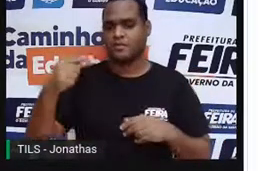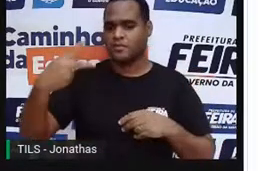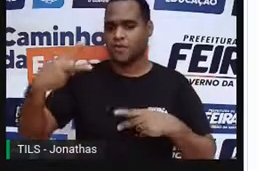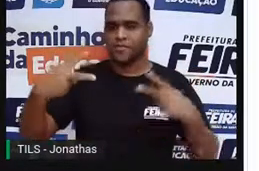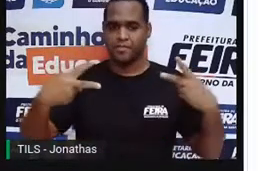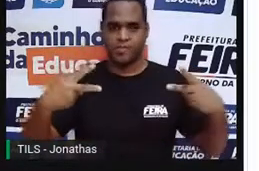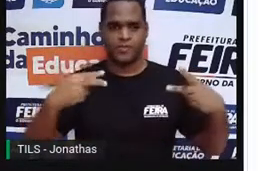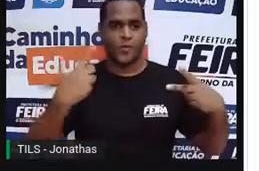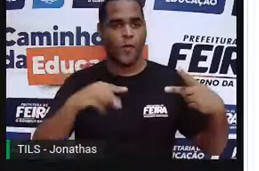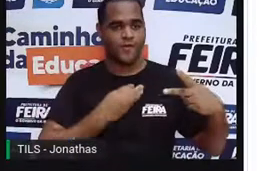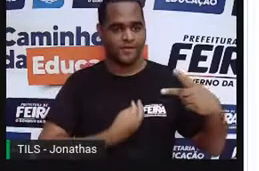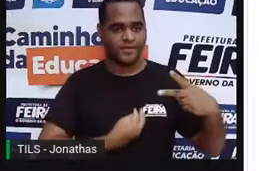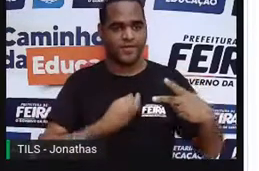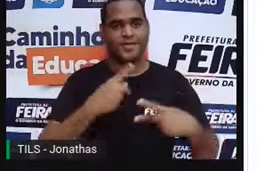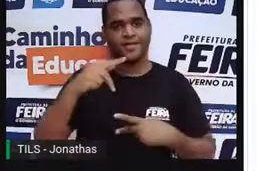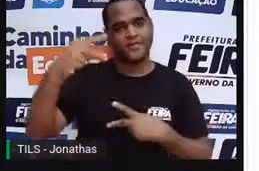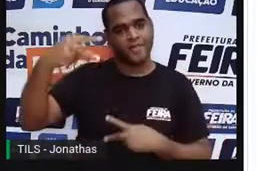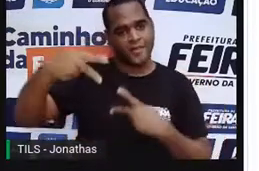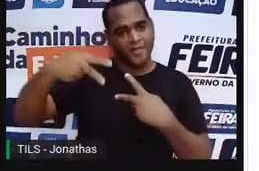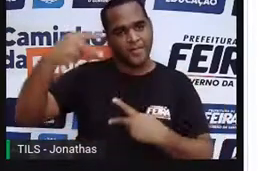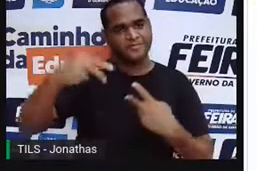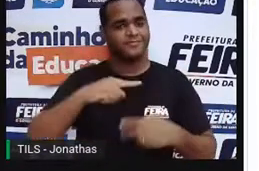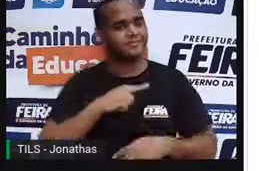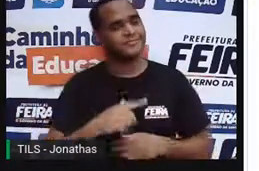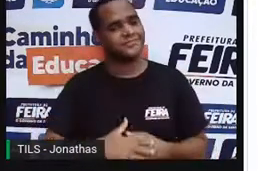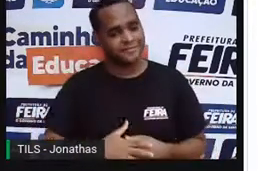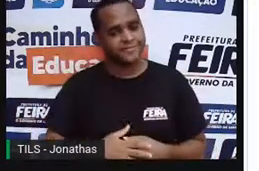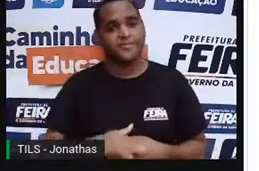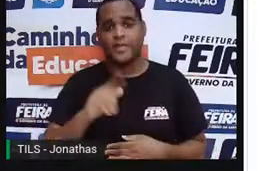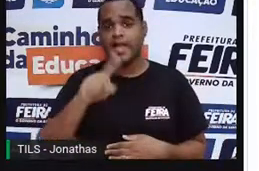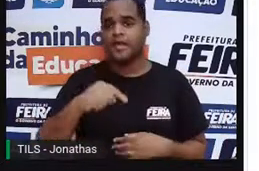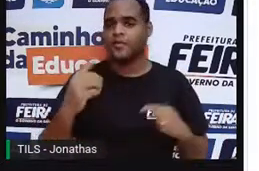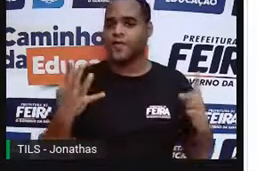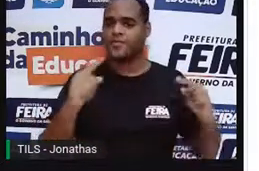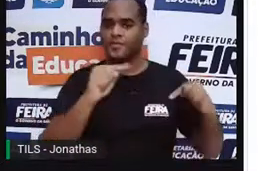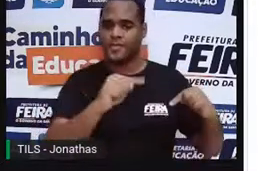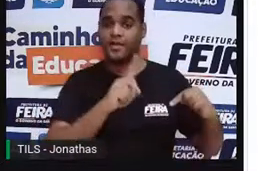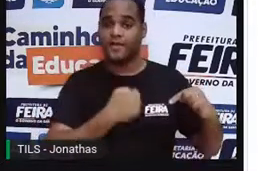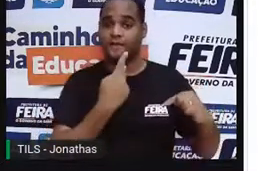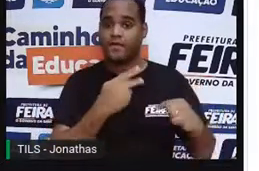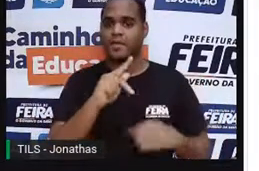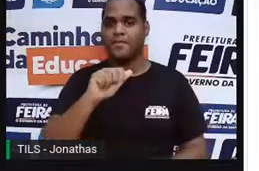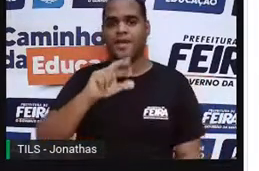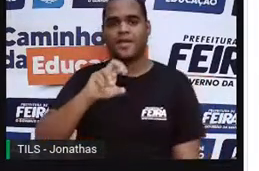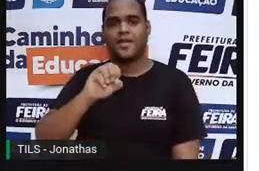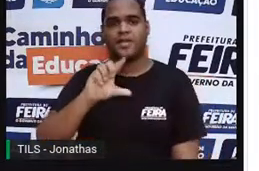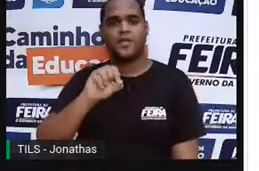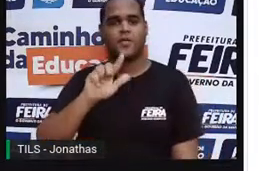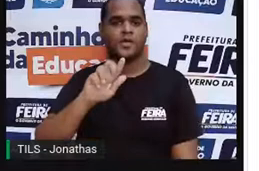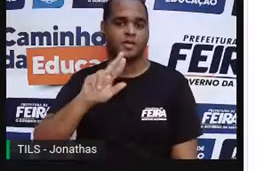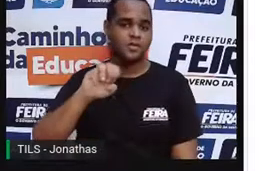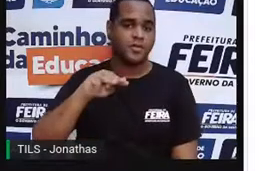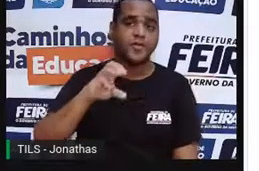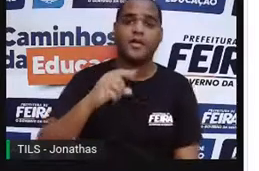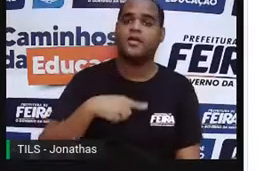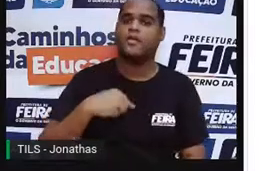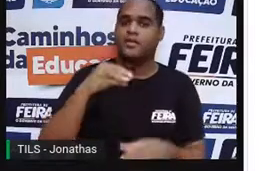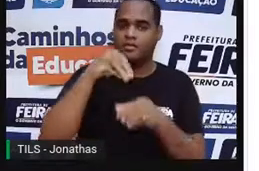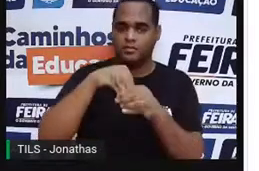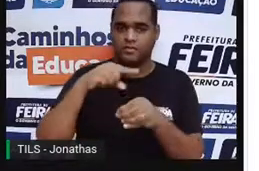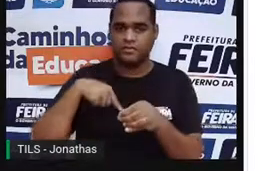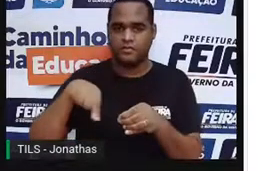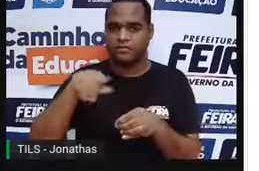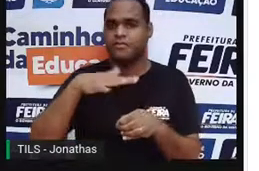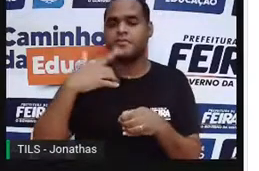dois pares de lados Paralelos esse quadrilátero é um paralelogramo a mesma